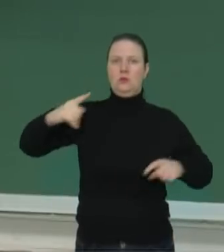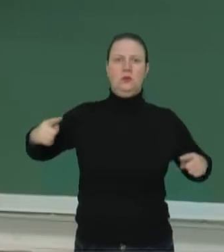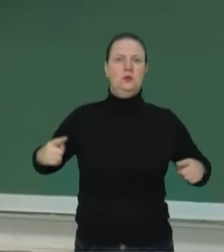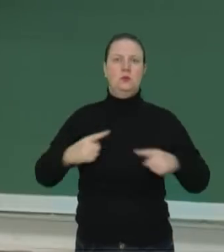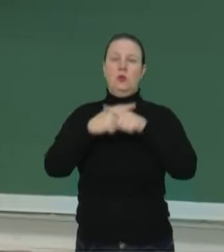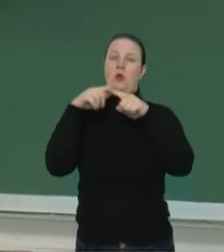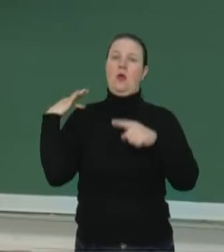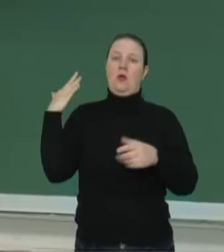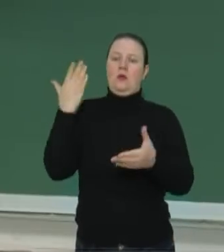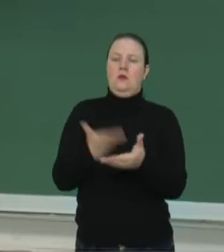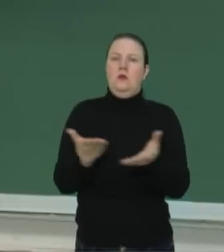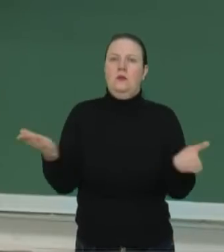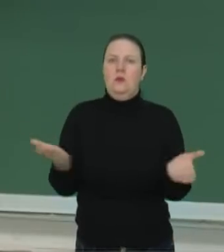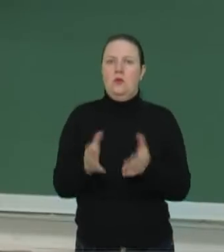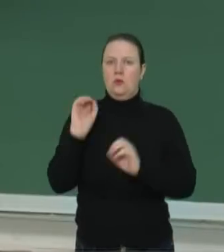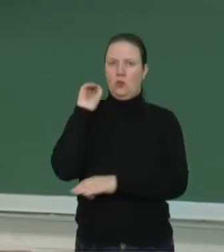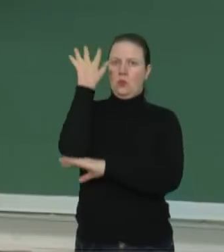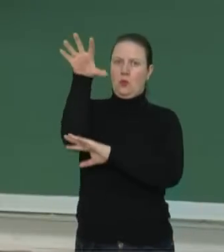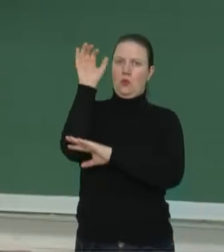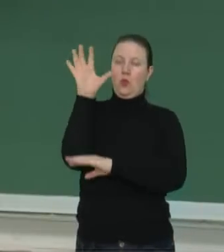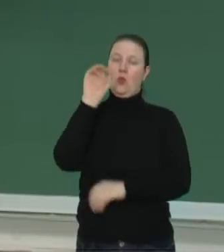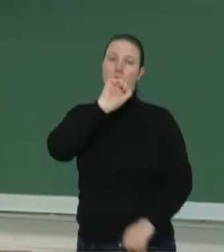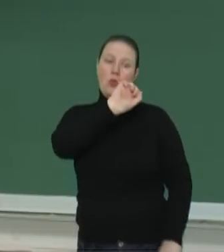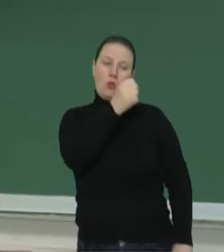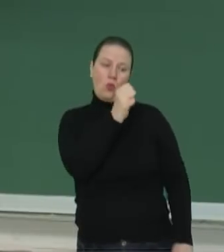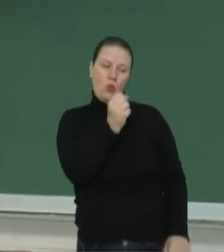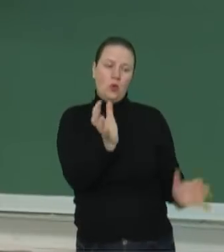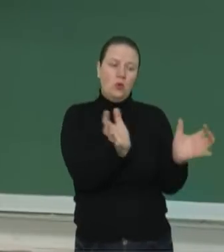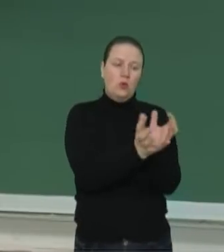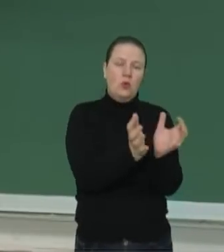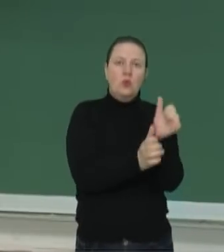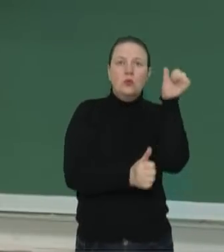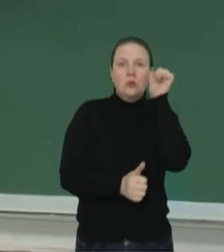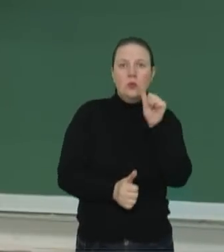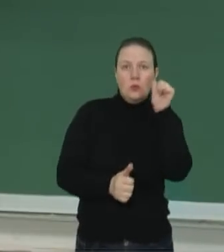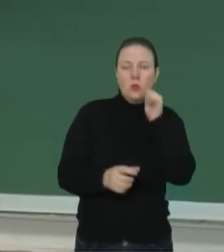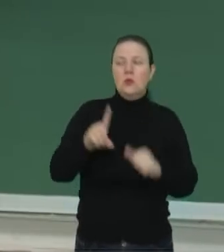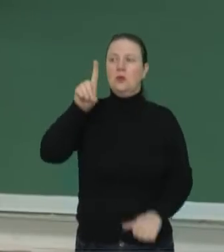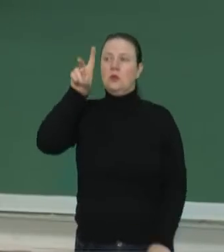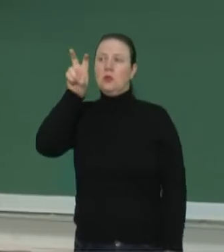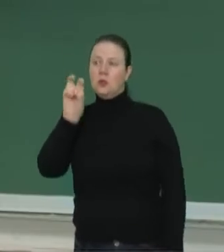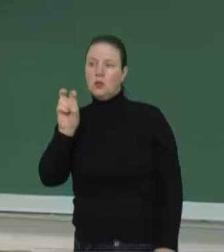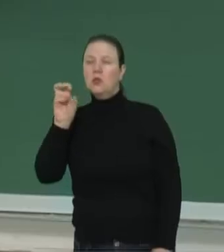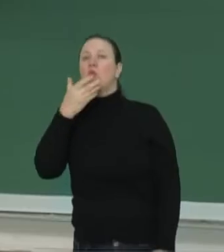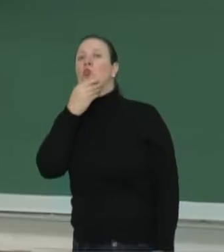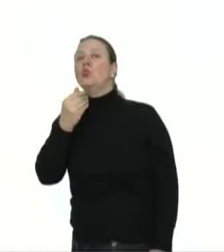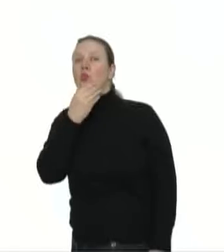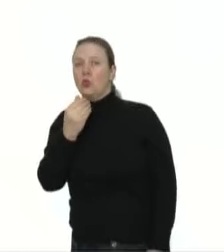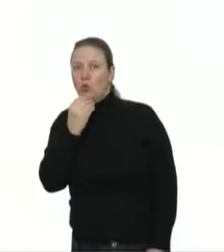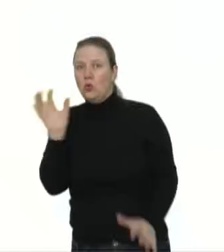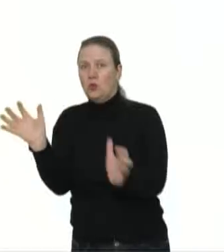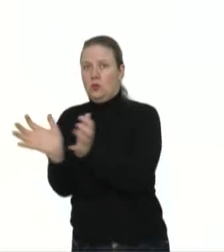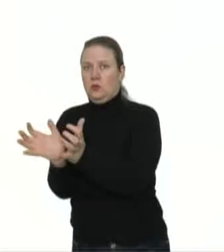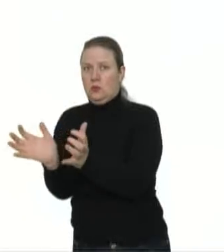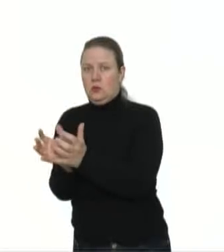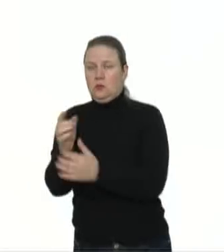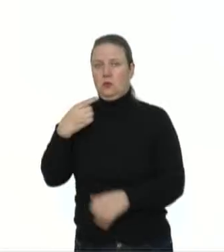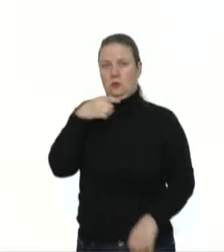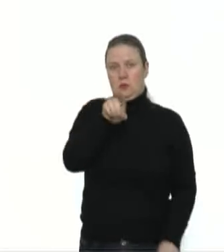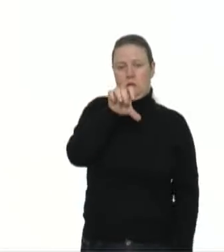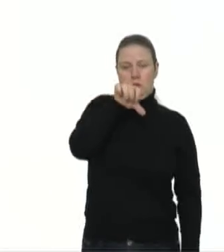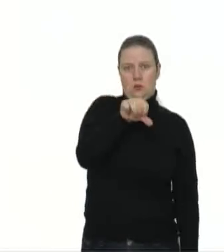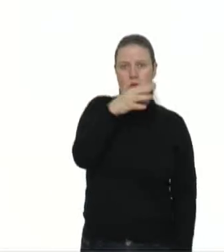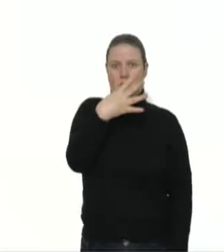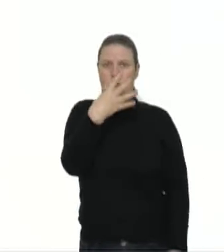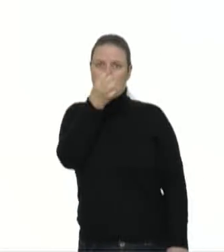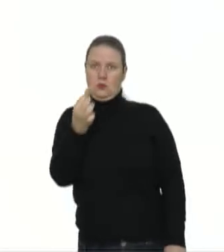basquete. 8 com a seleção feminina e 15 com a seleção masculina. Em 1946,